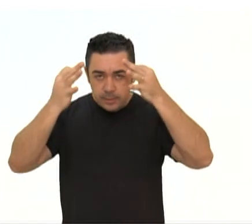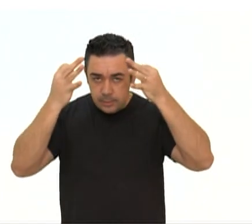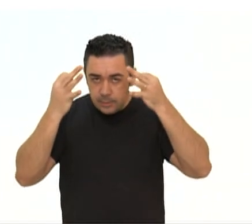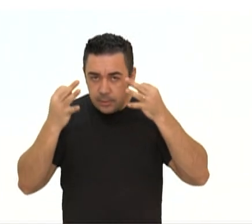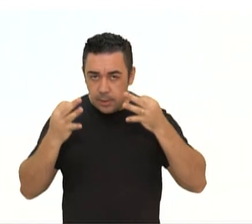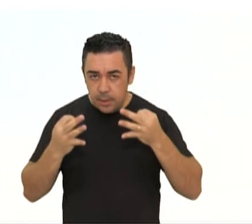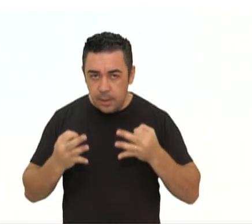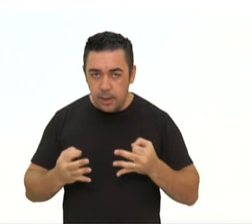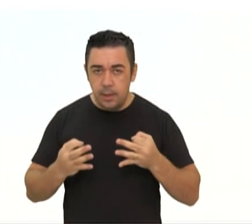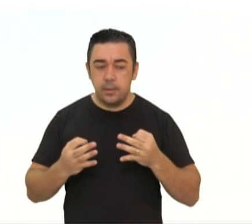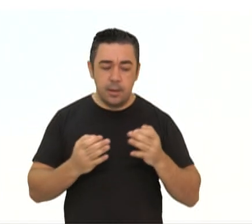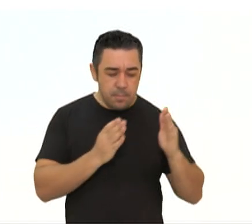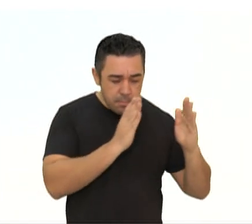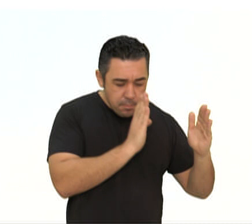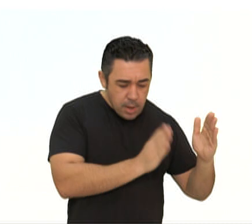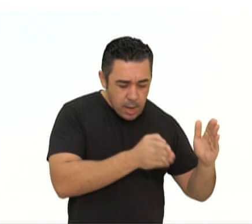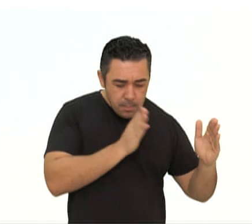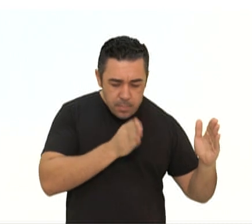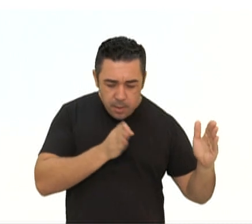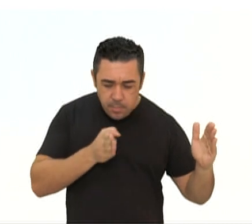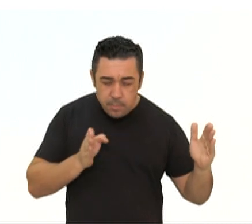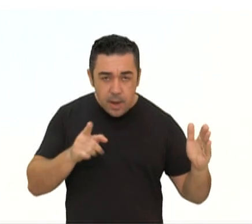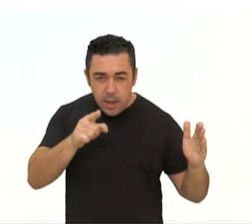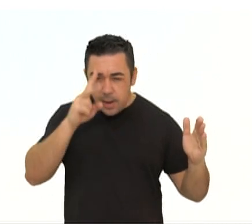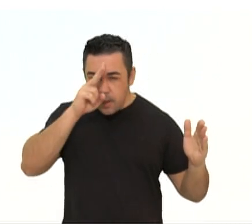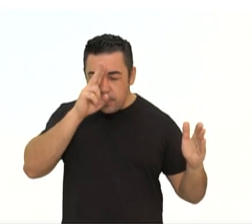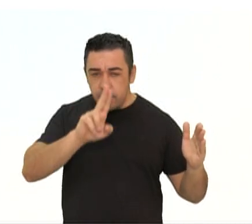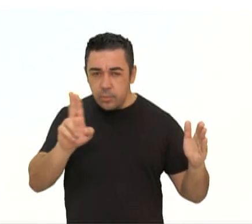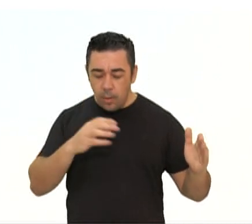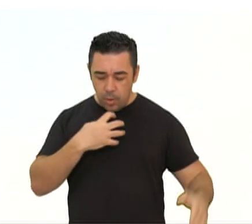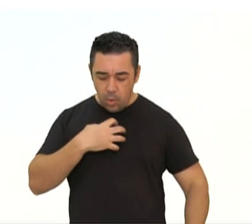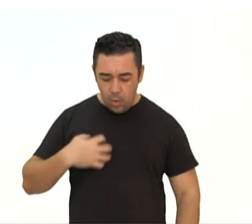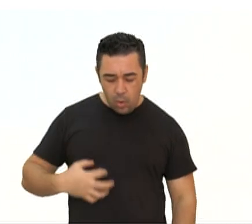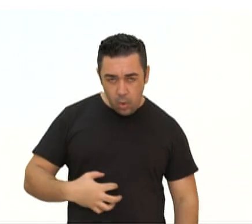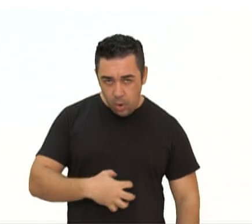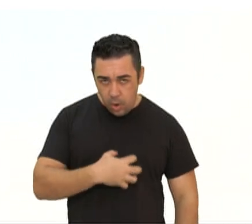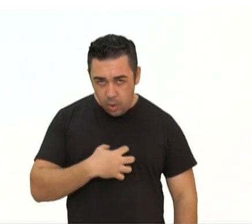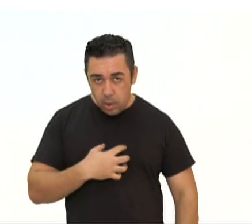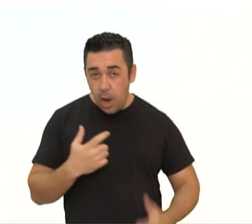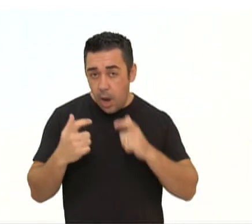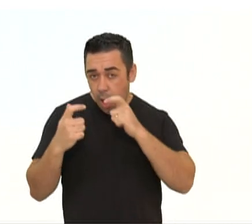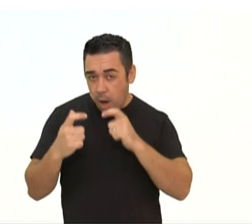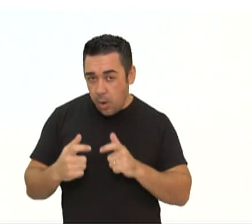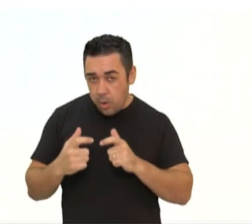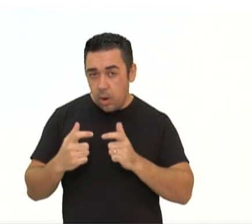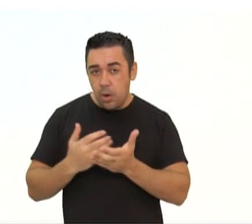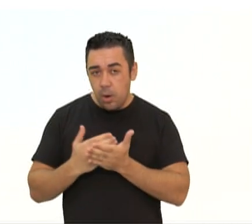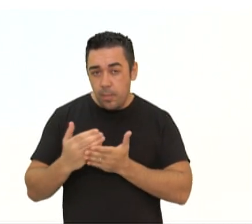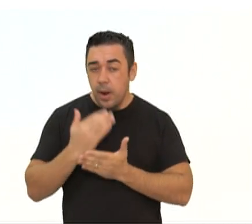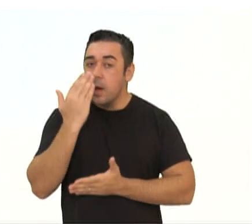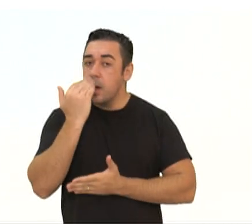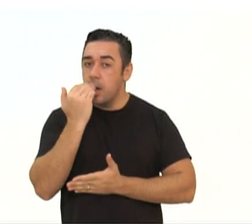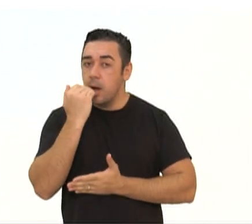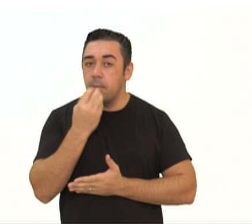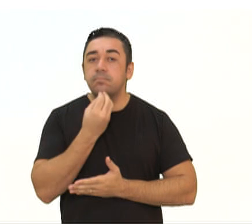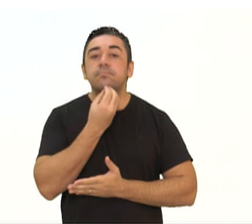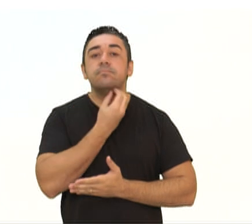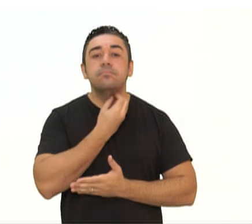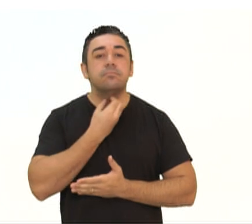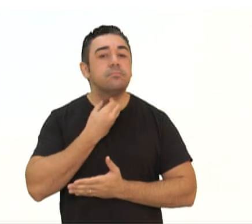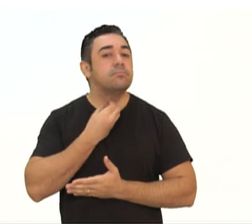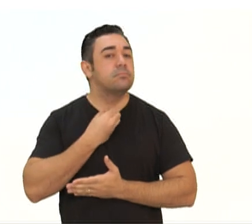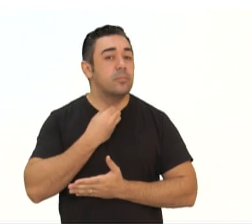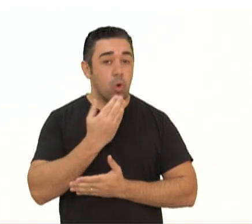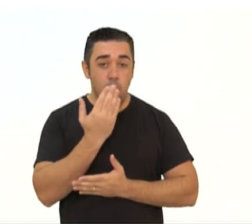Então tente lembrar de todos os órgãos, por onde, né? As estruturas aí por onde o alimento vai passando, desde